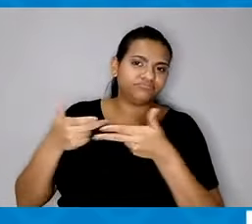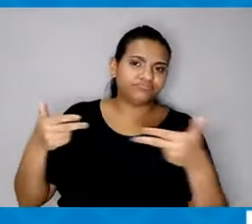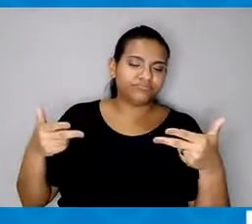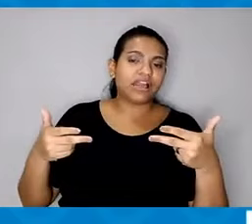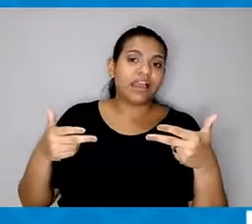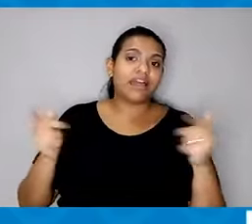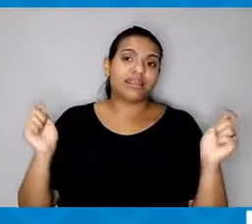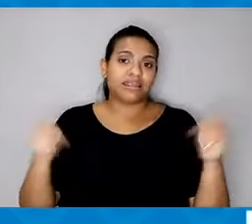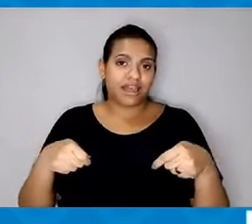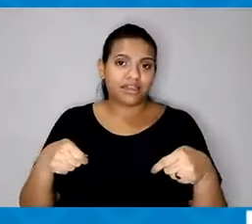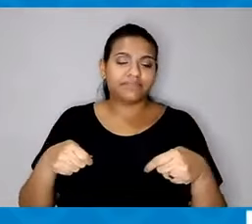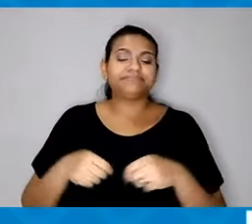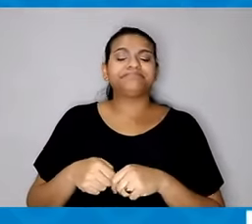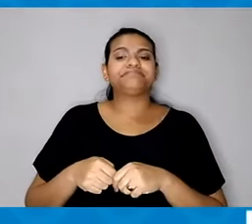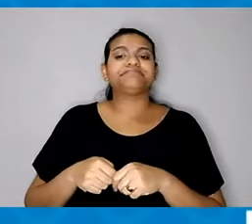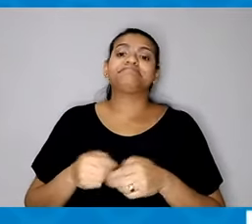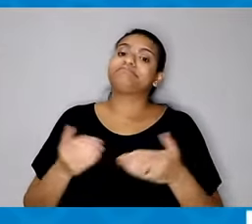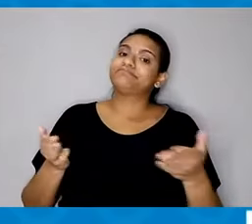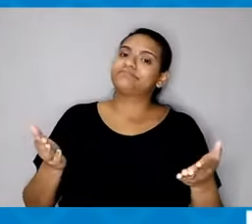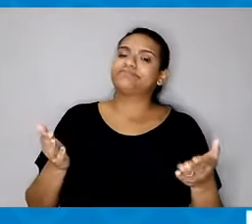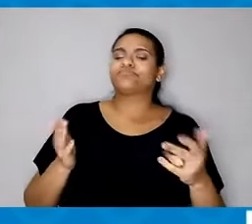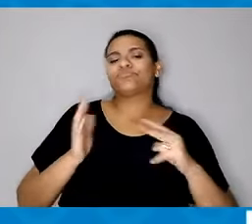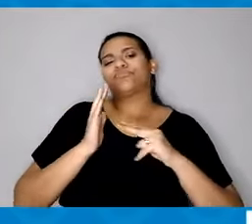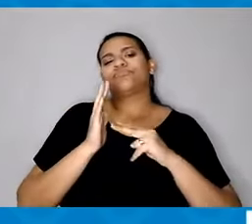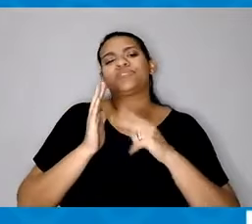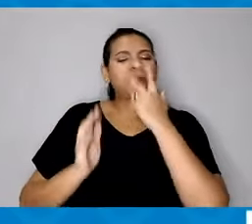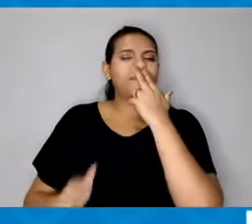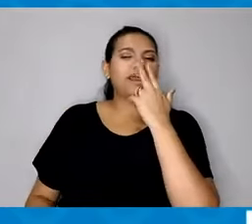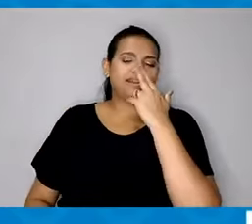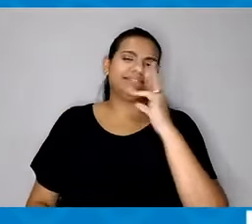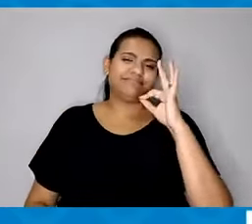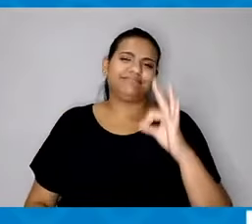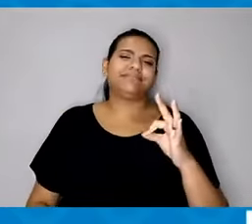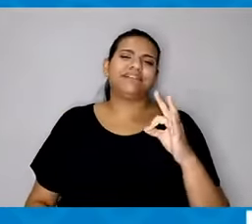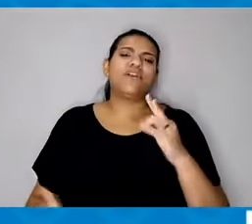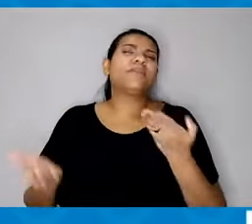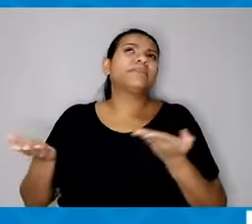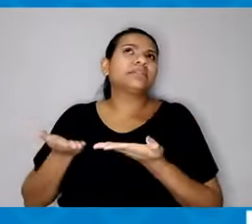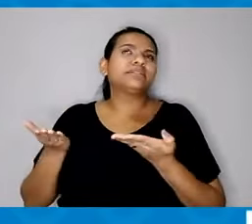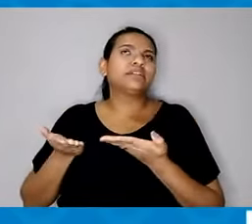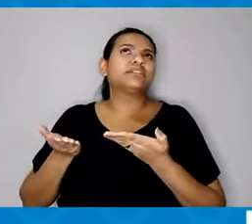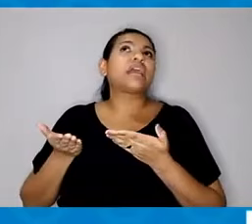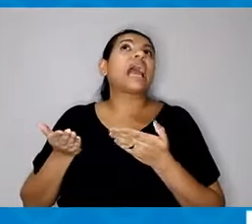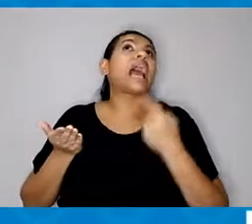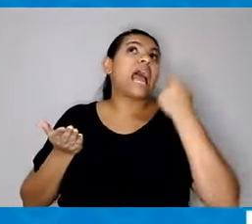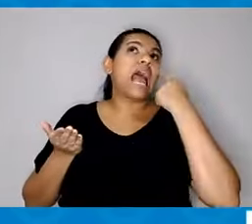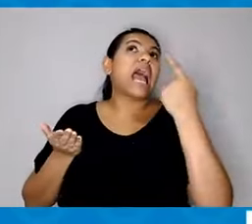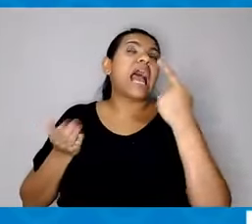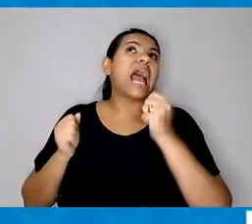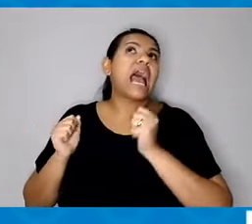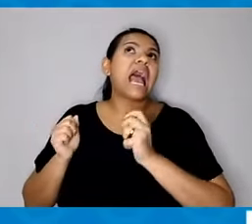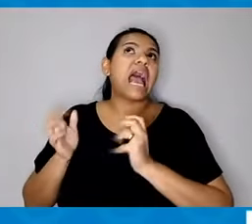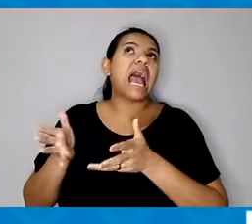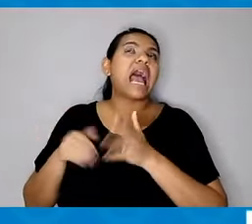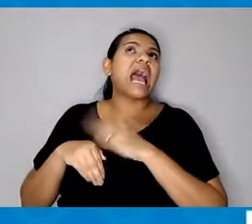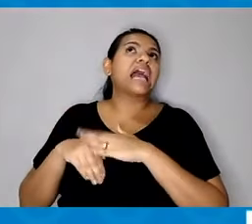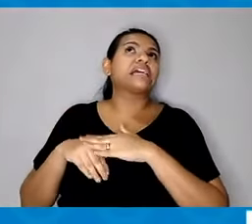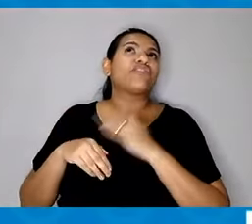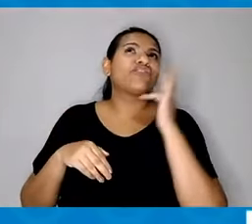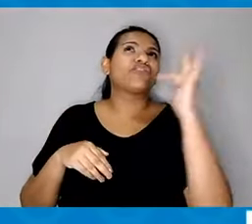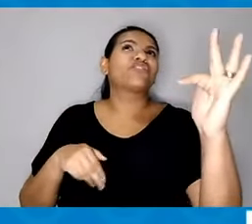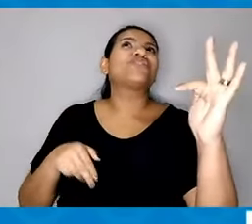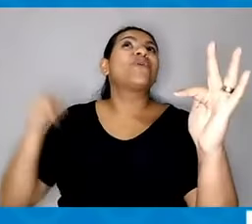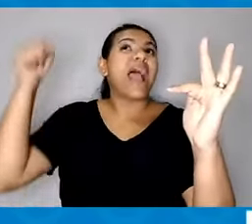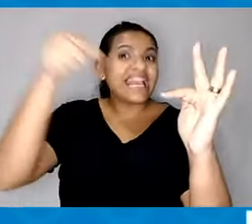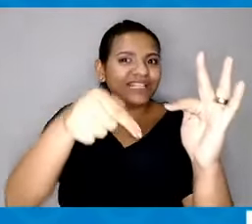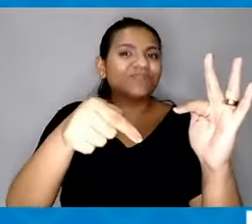condições. E isso é uma viagem no tempo que você vai para o futuro, volta para o presente e age no presente para criar essas condições,